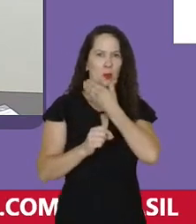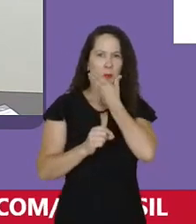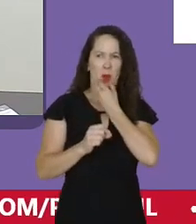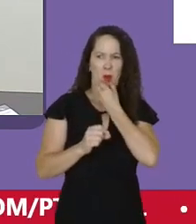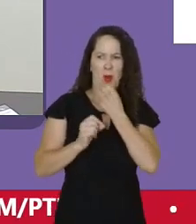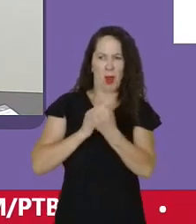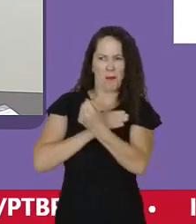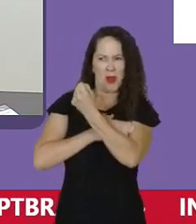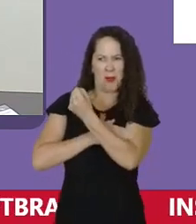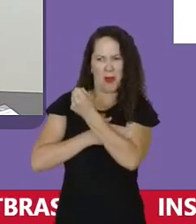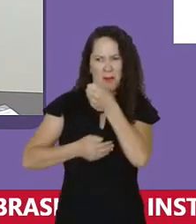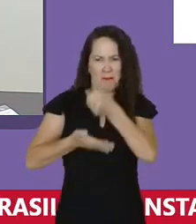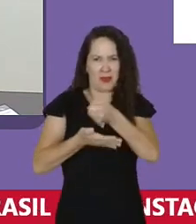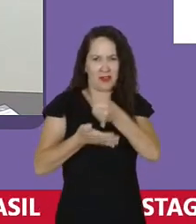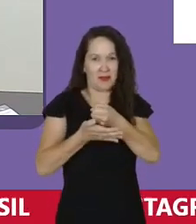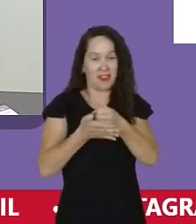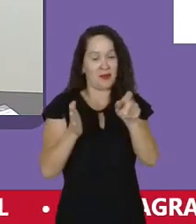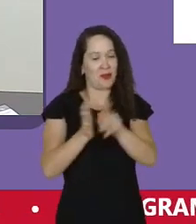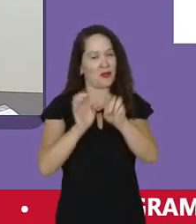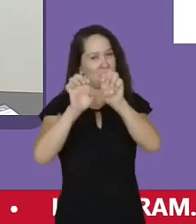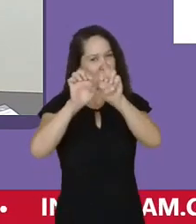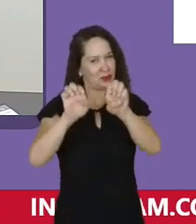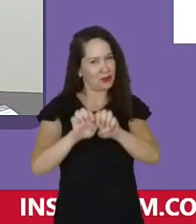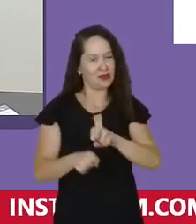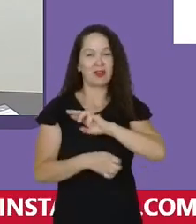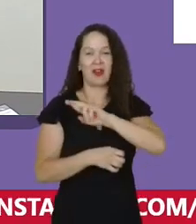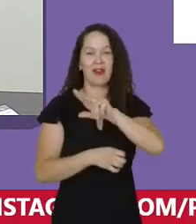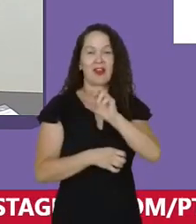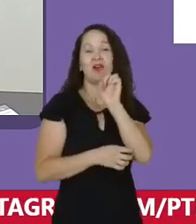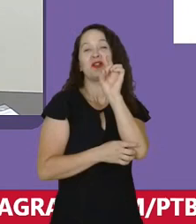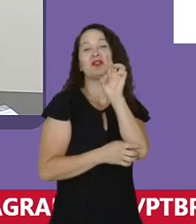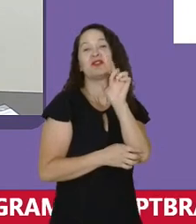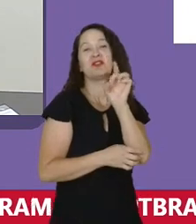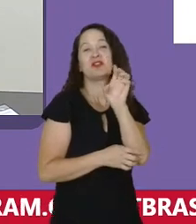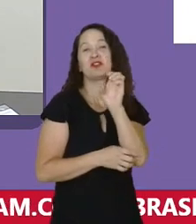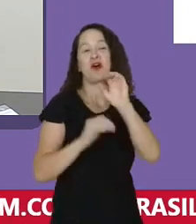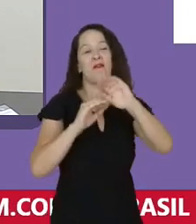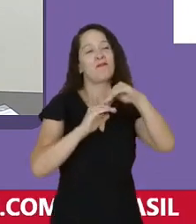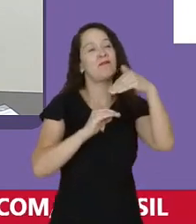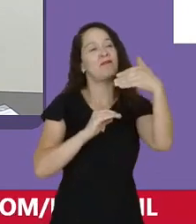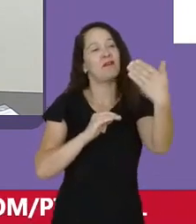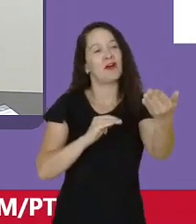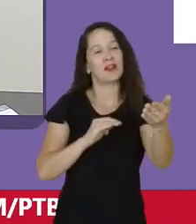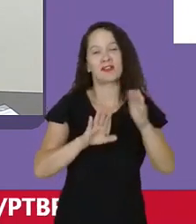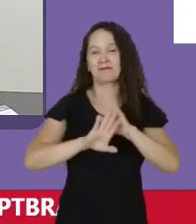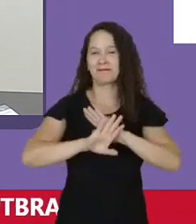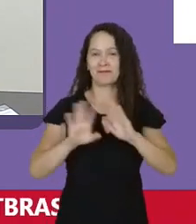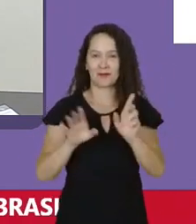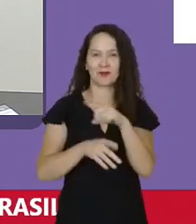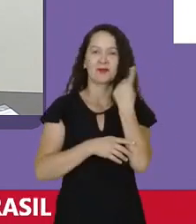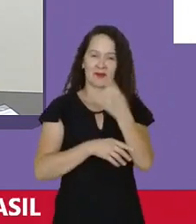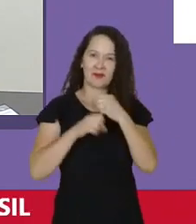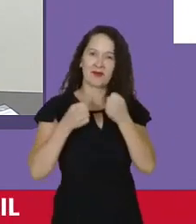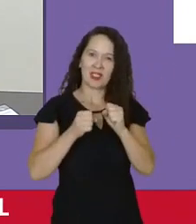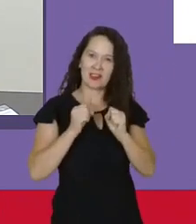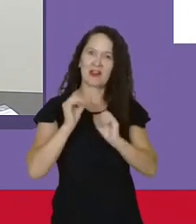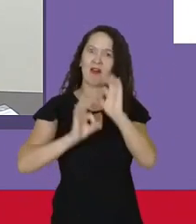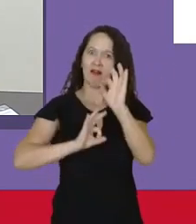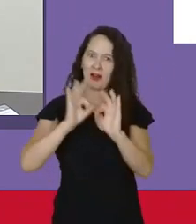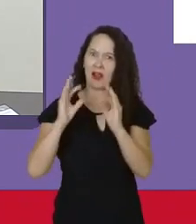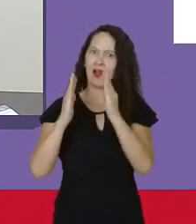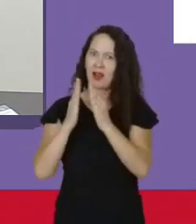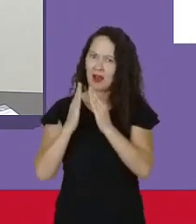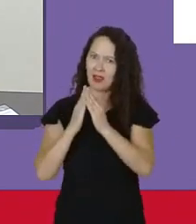é estrutural, não é algo que se dá somente do lado de fora, e a gente precisa cuidar da casa também,